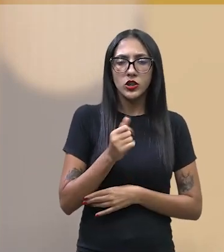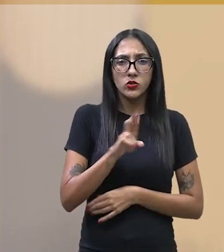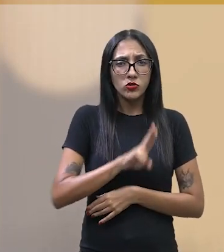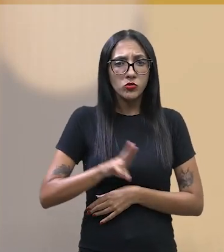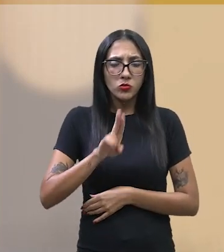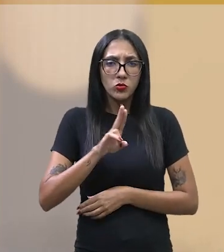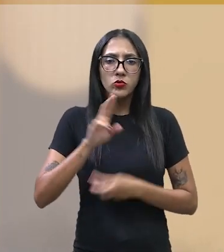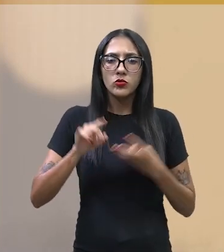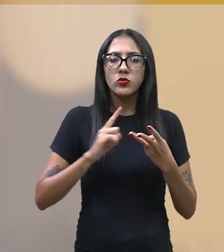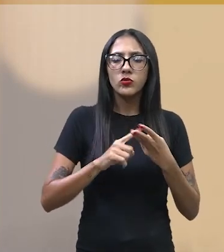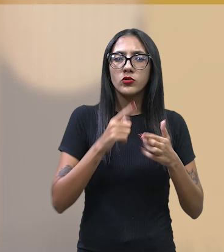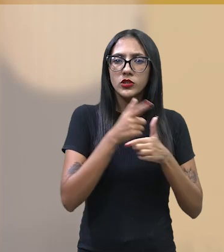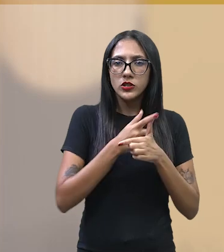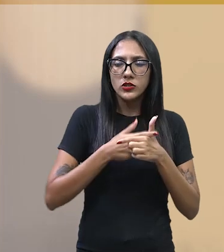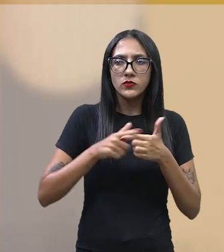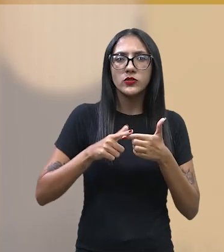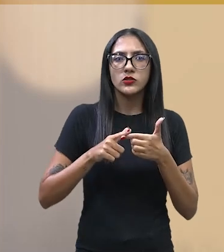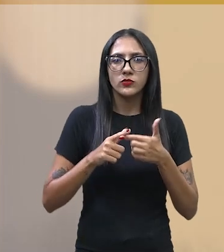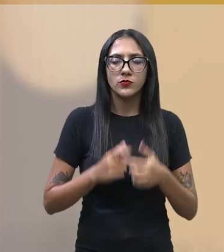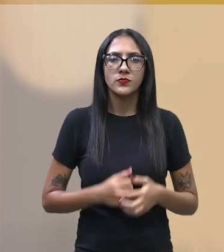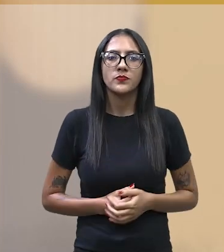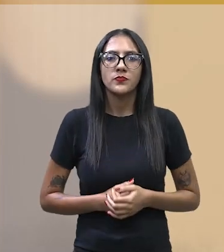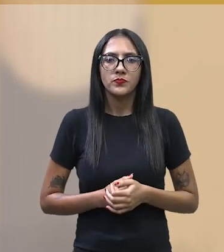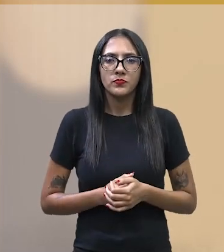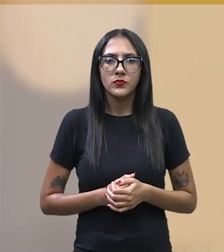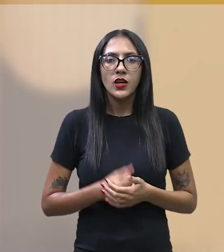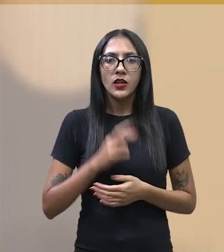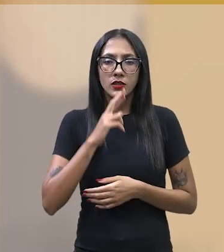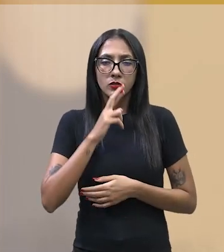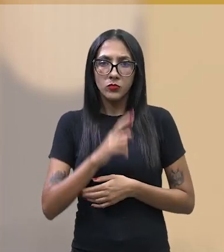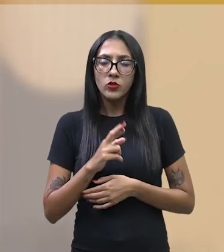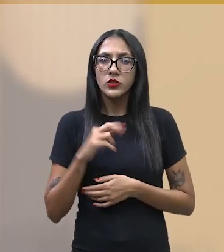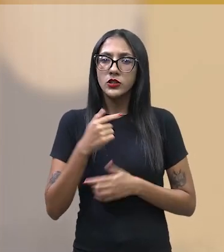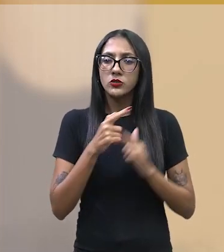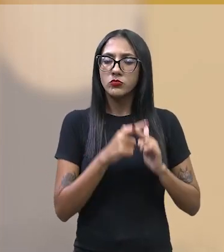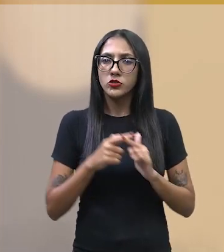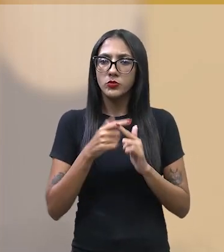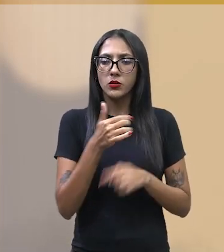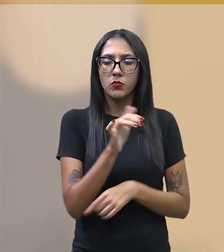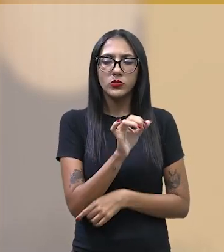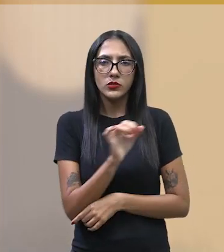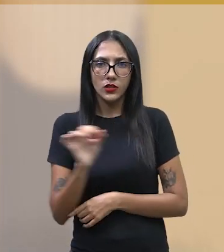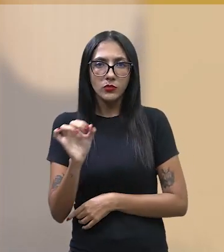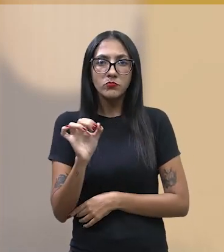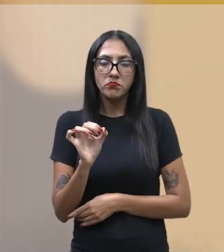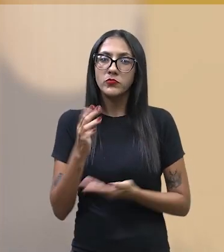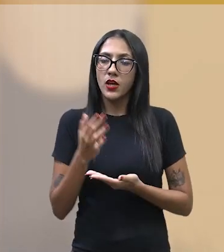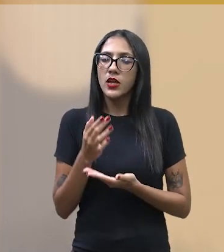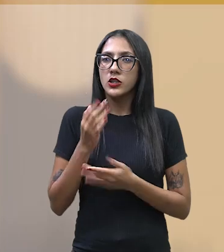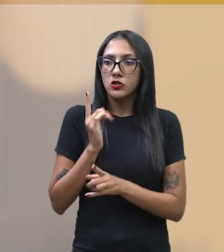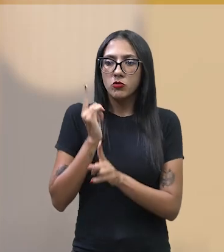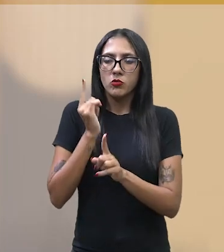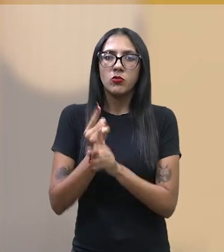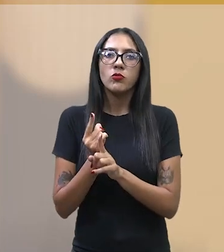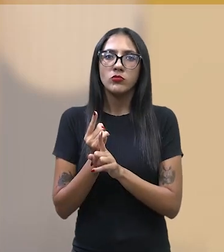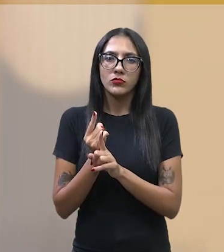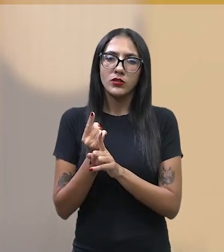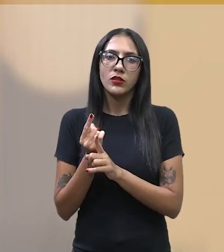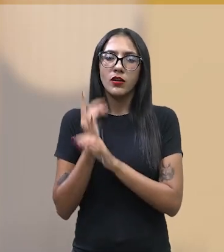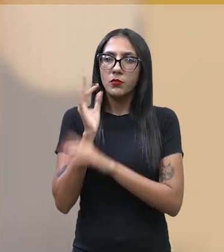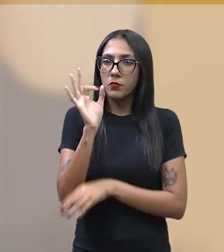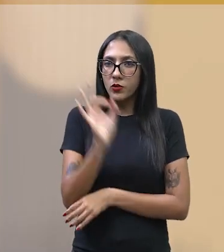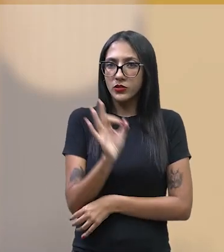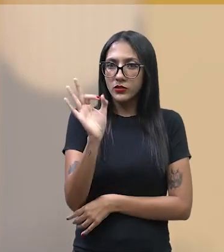de produção. Esse resultado a gente vai multiplicar por 100 e aí a gente vai obter a porcentagem da margem de